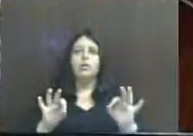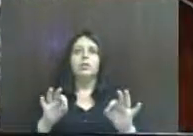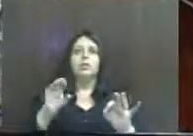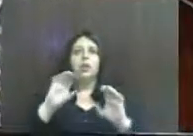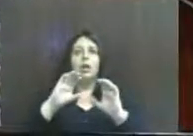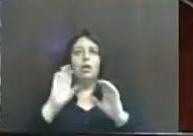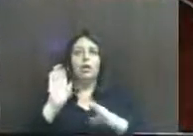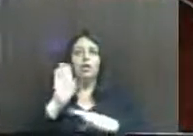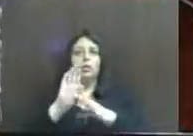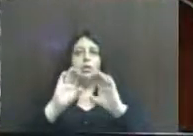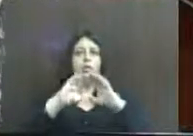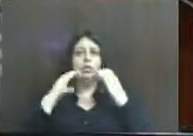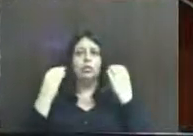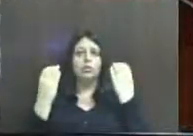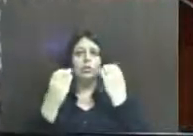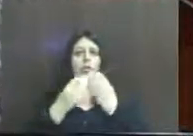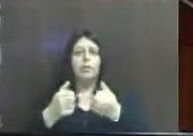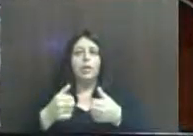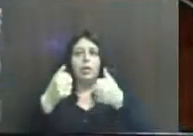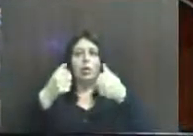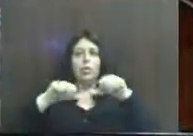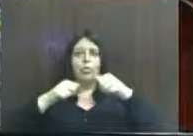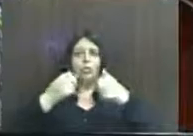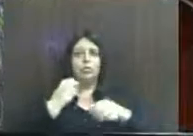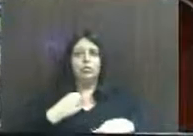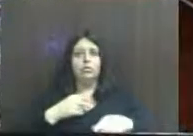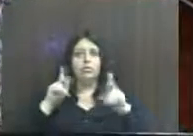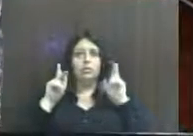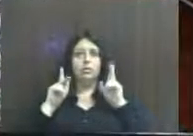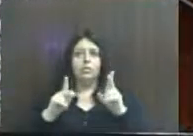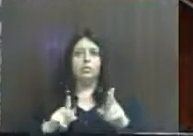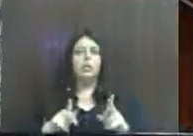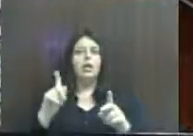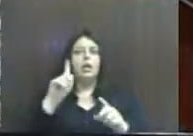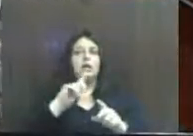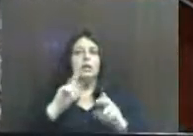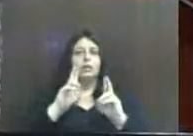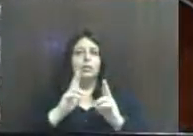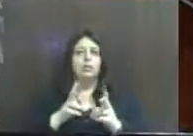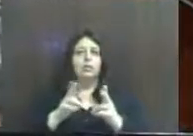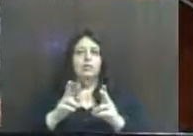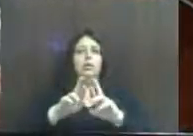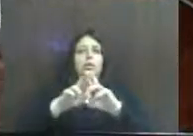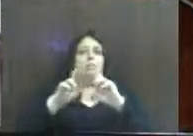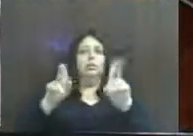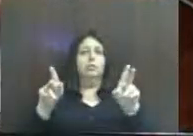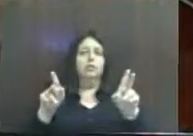favor da melhor qualidade de vida das pessoas. É não permanecer